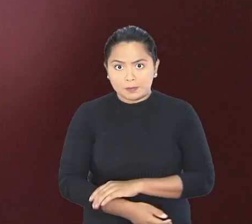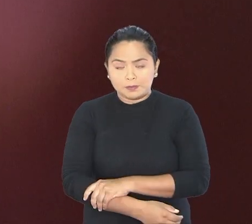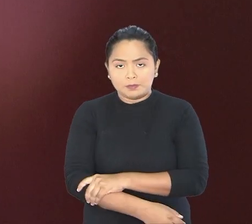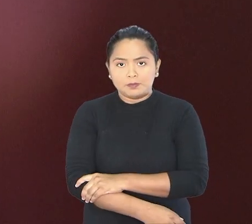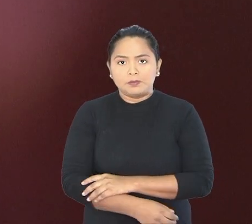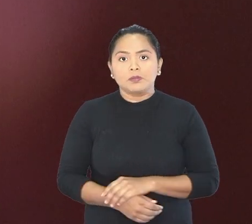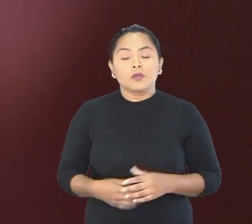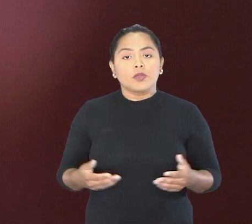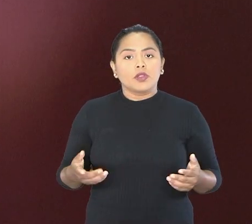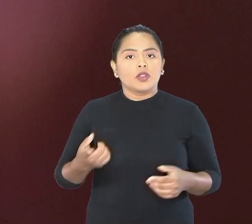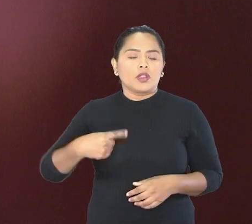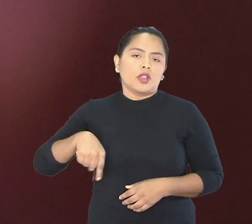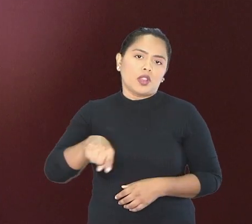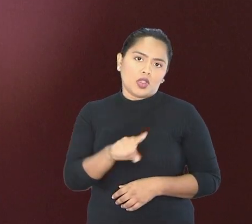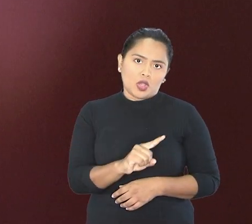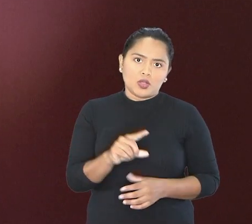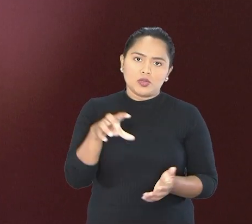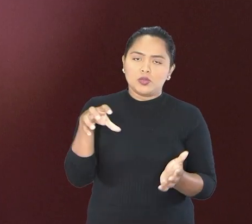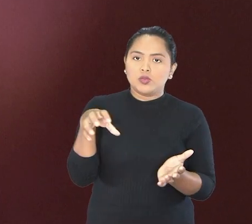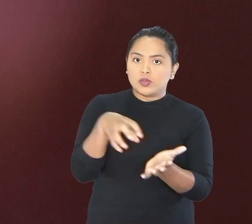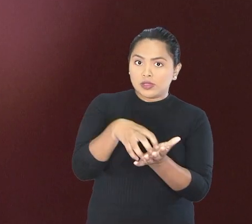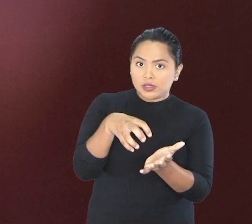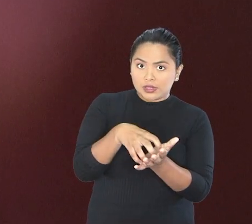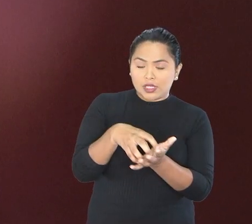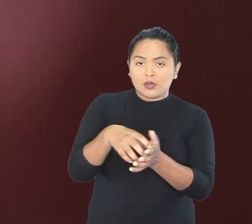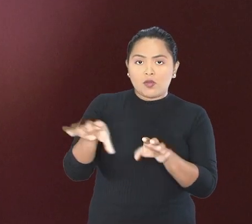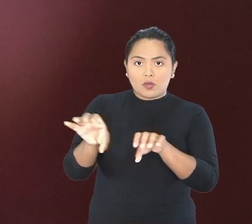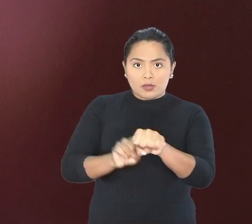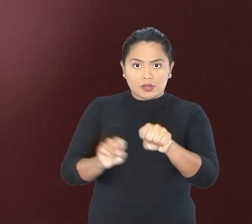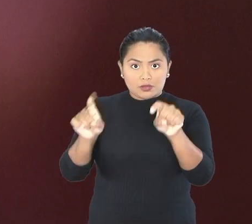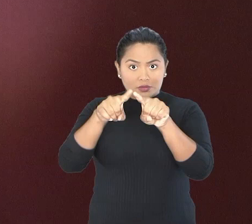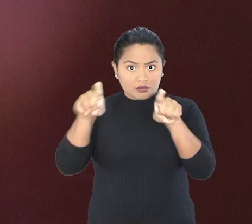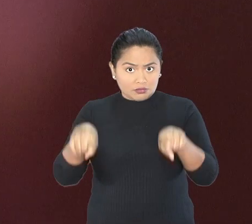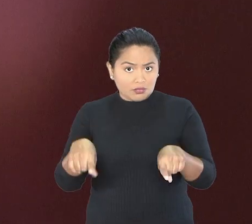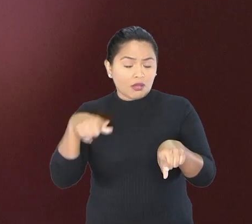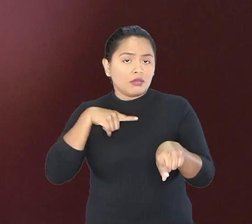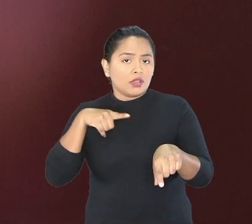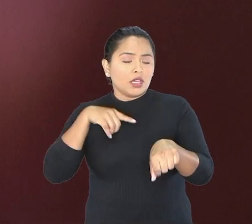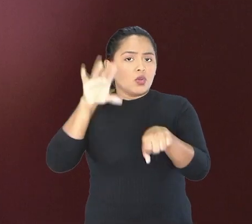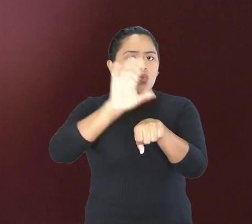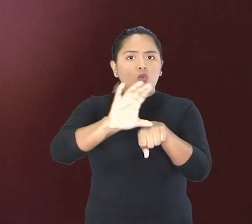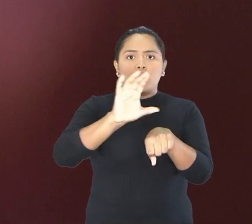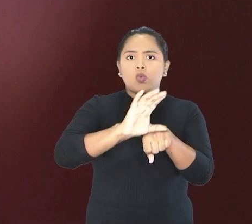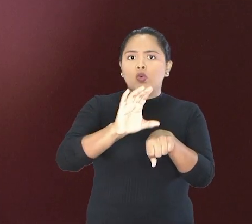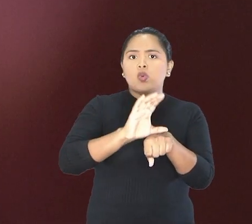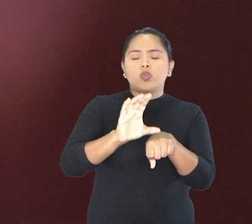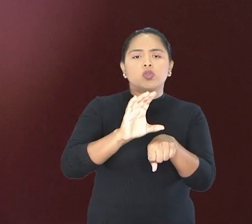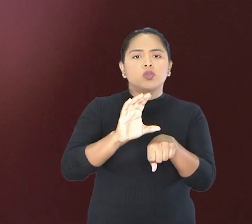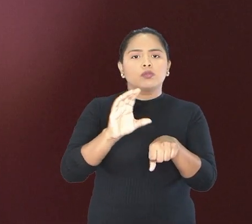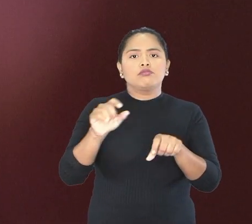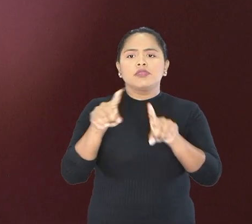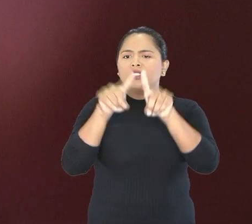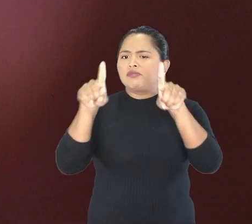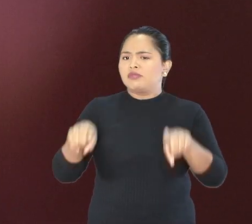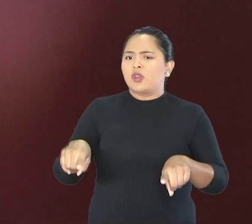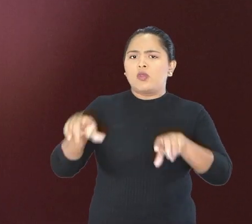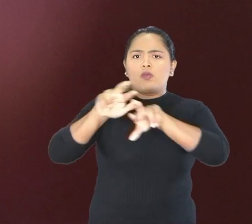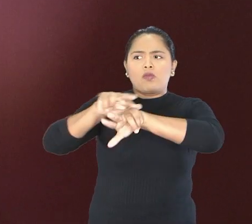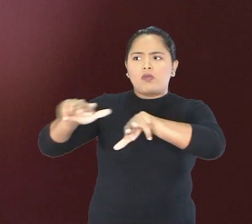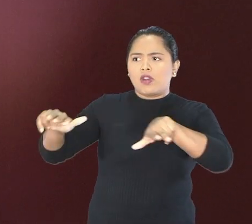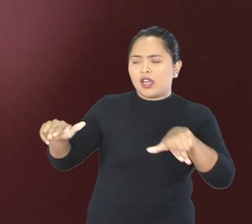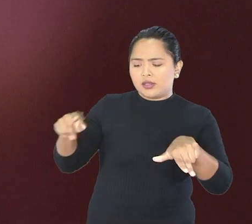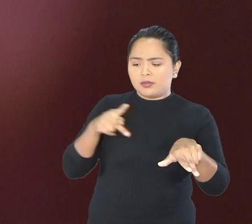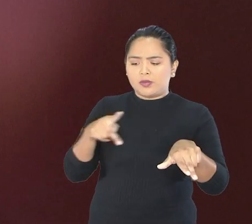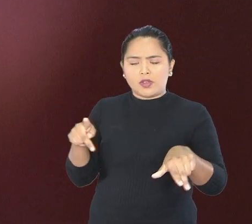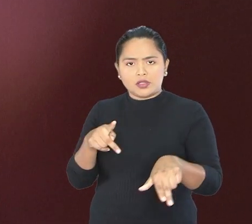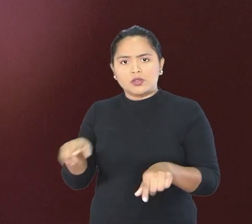nós, da Coordenação de Capacitação do Servidor, oferecemos cursos para todos os servidores, né? Para os técnicos e para os docentes. Então, o público que a